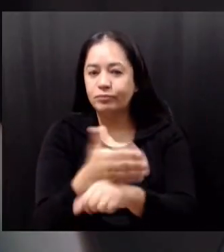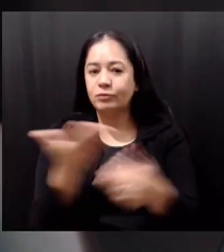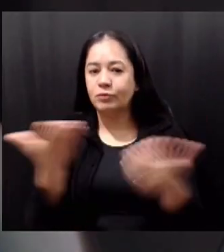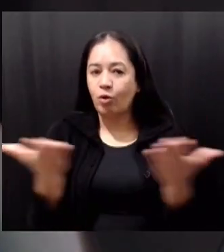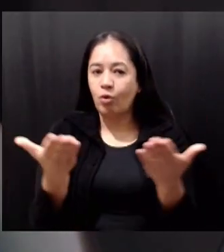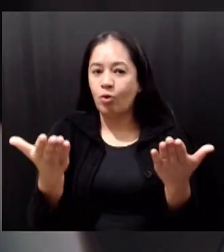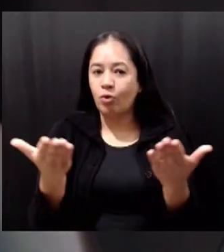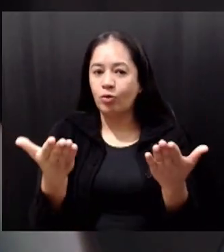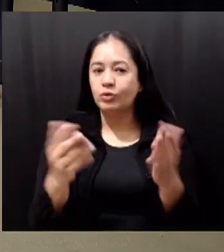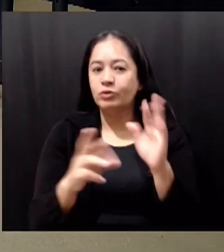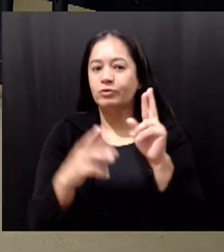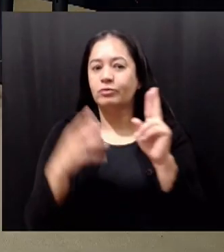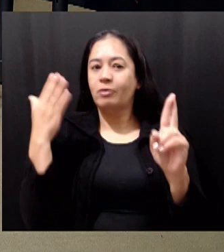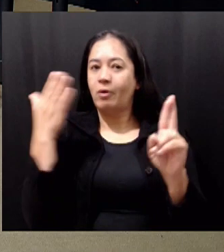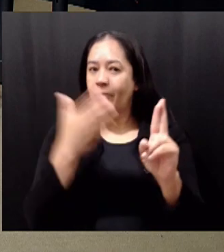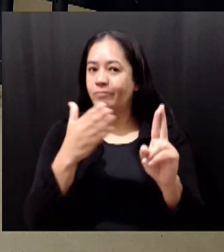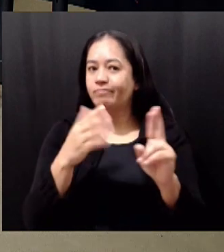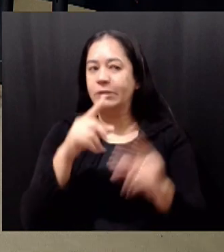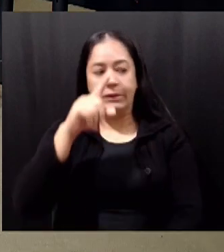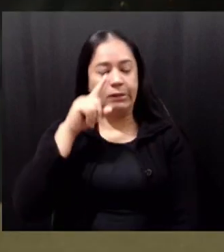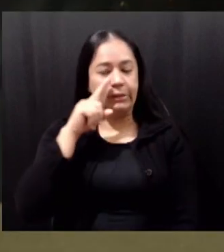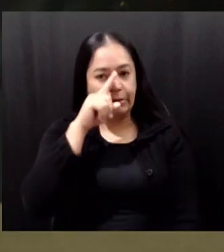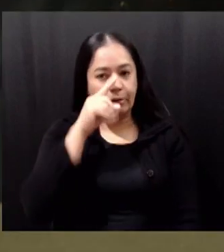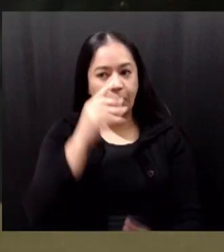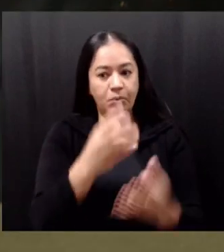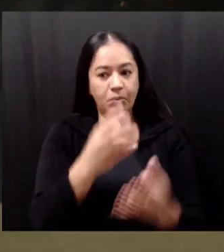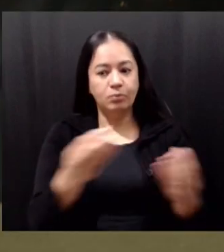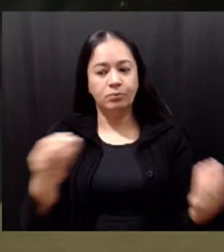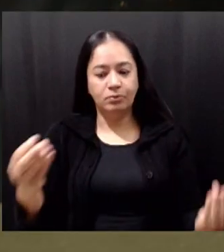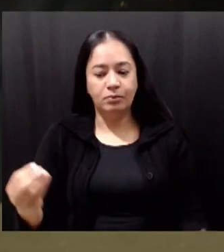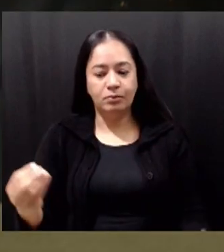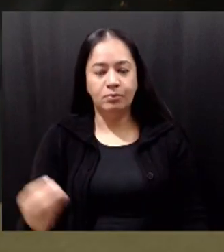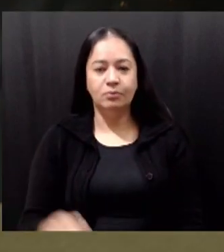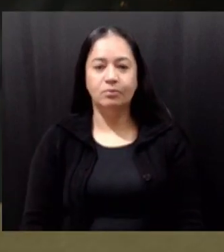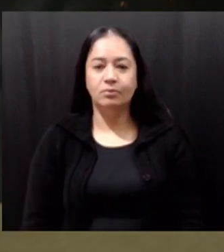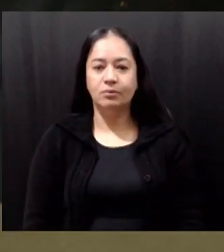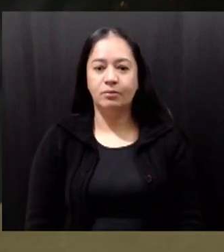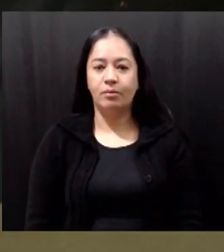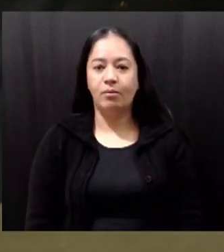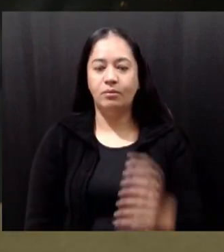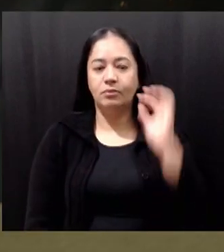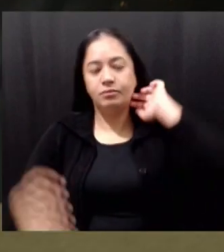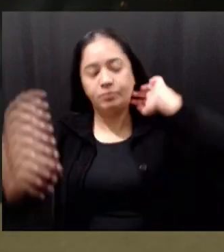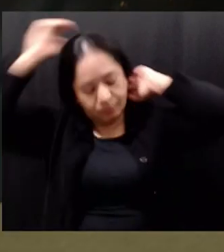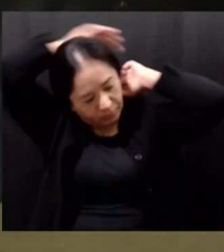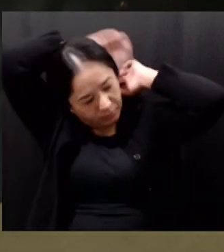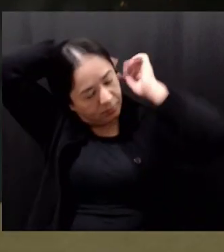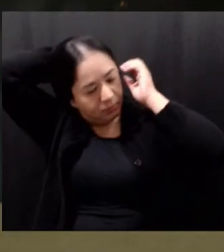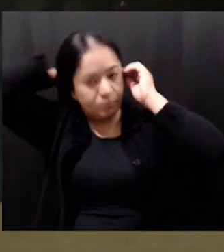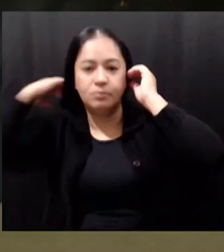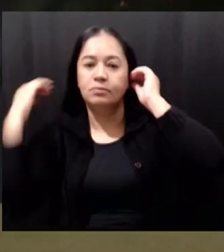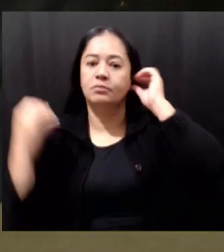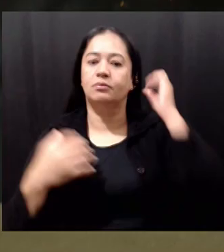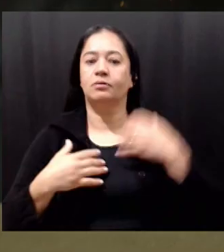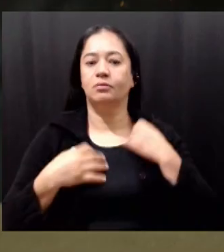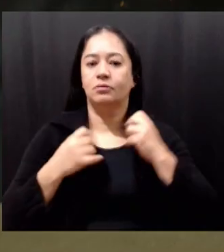risco. Nossa, e muito risco, né? Olha só, a revista Exame publicou uma matéria onde um estudo recente trouxe